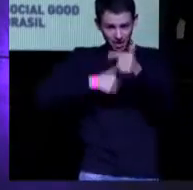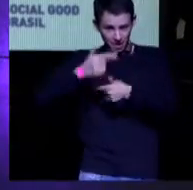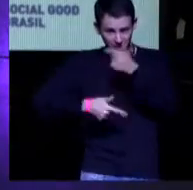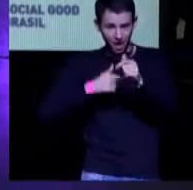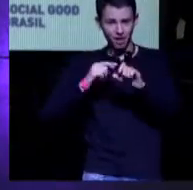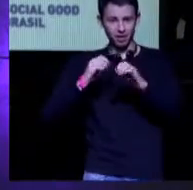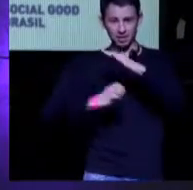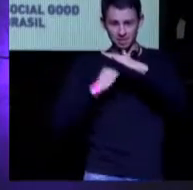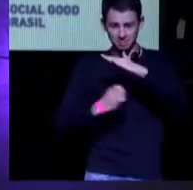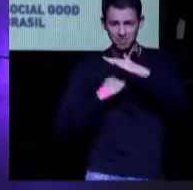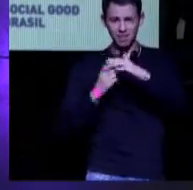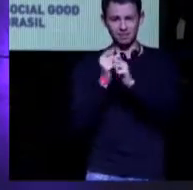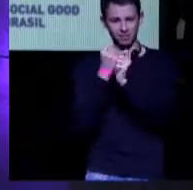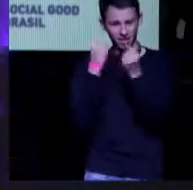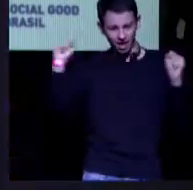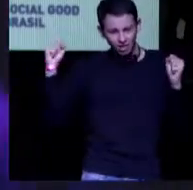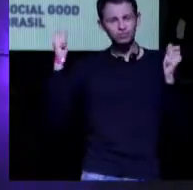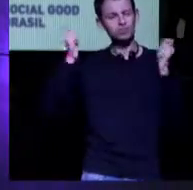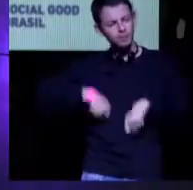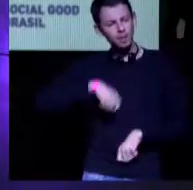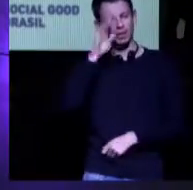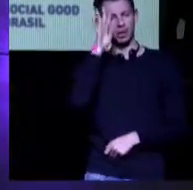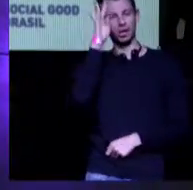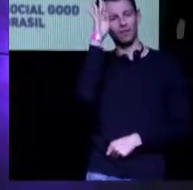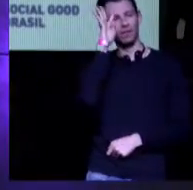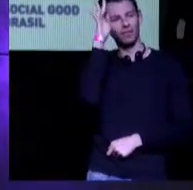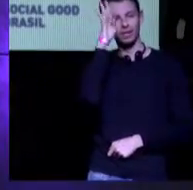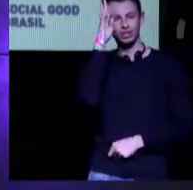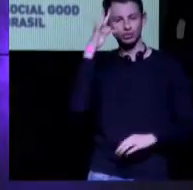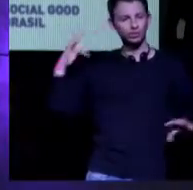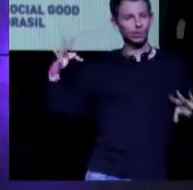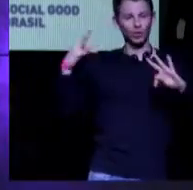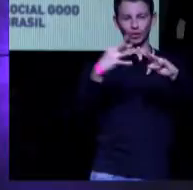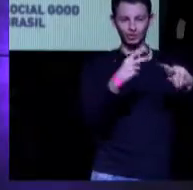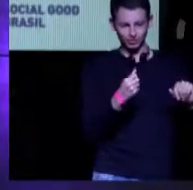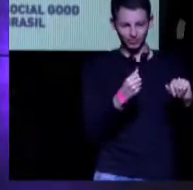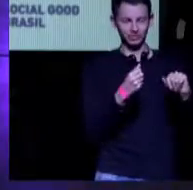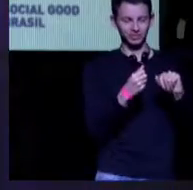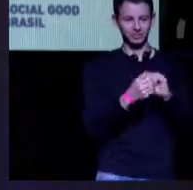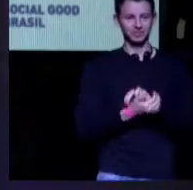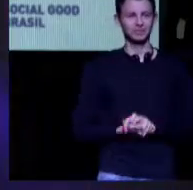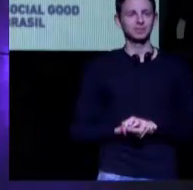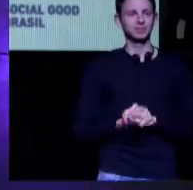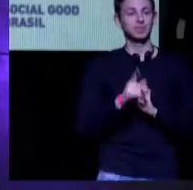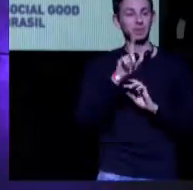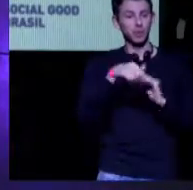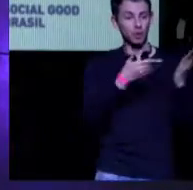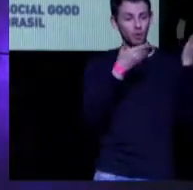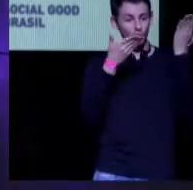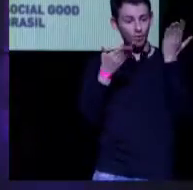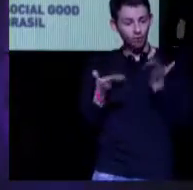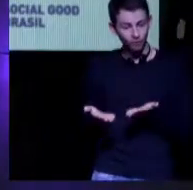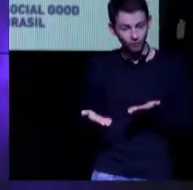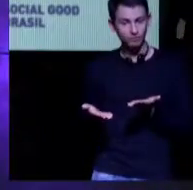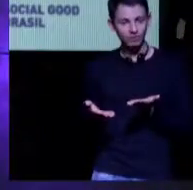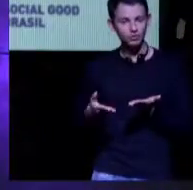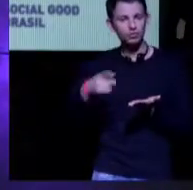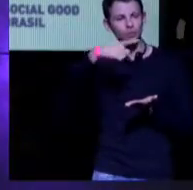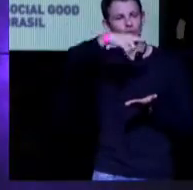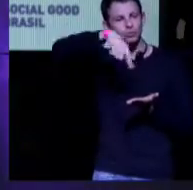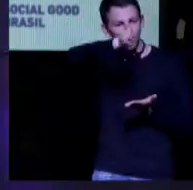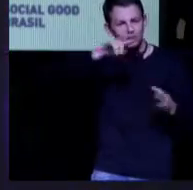organização então uma reflexão pra para todos né então a um convite de sermos todos mais